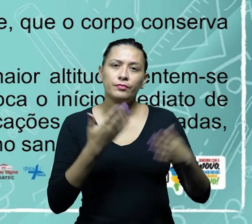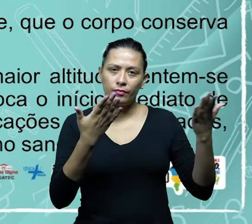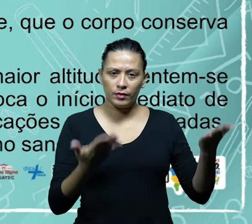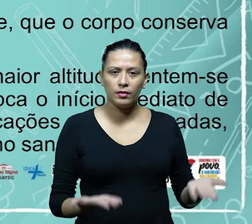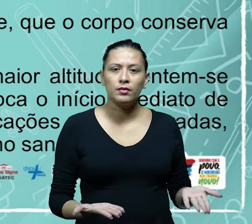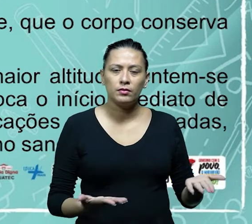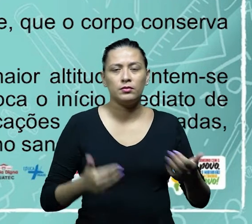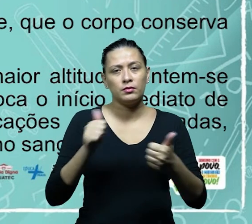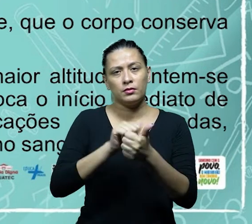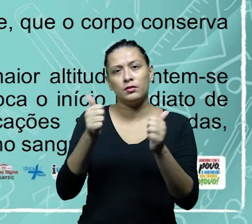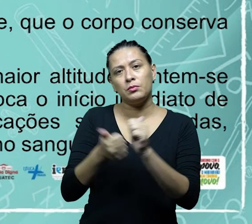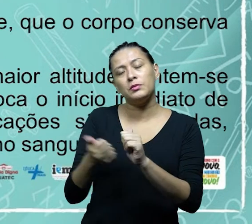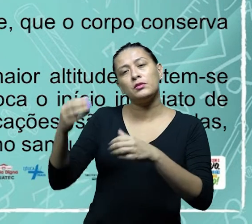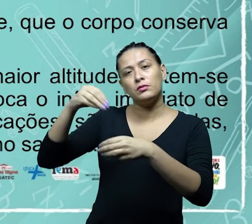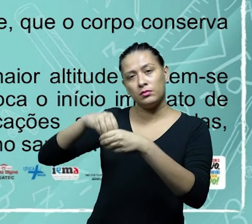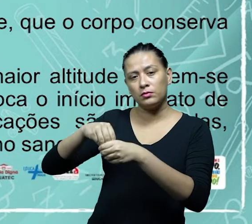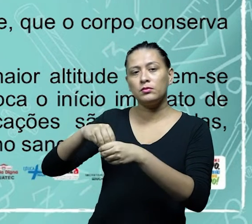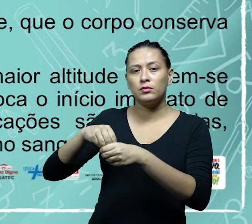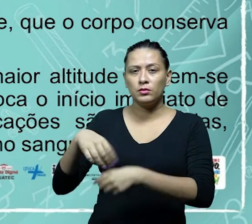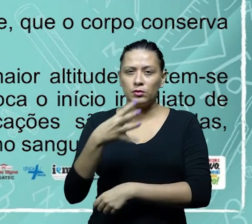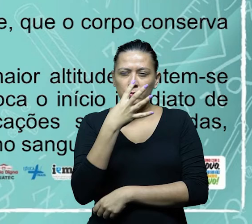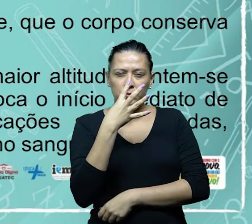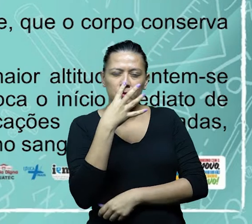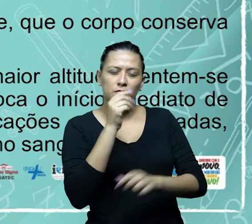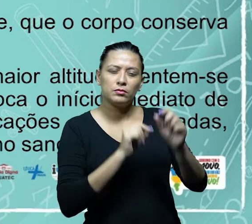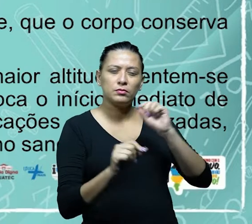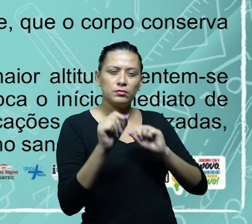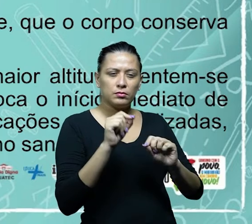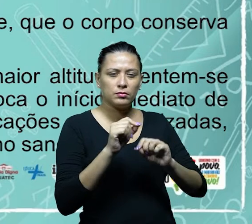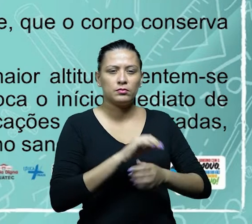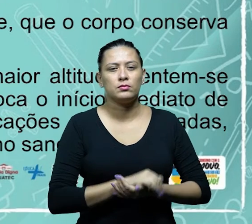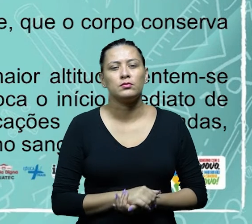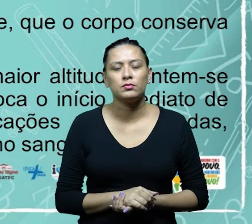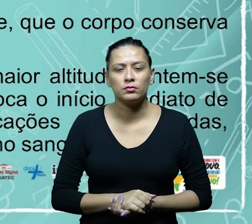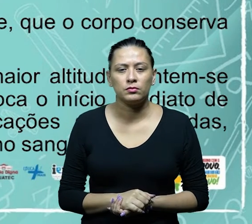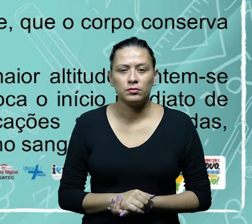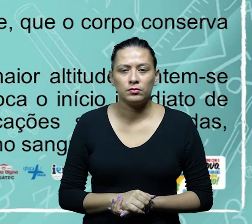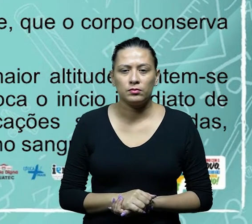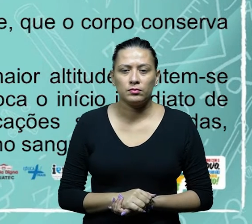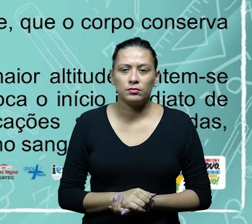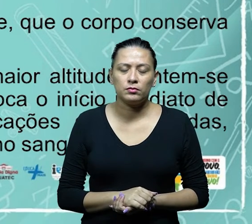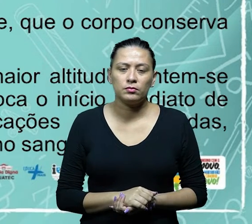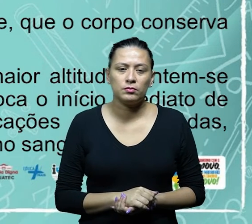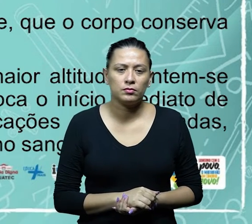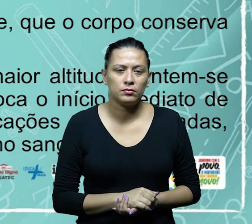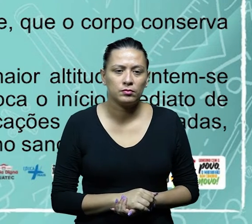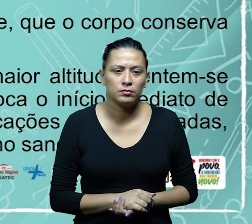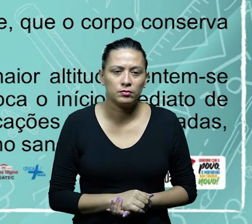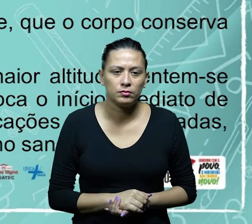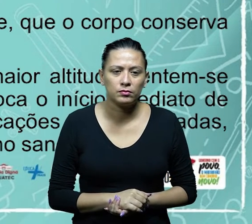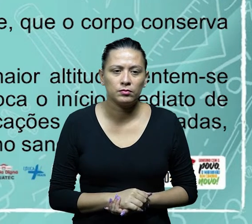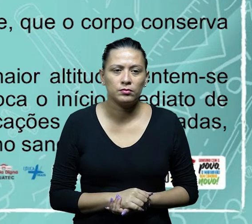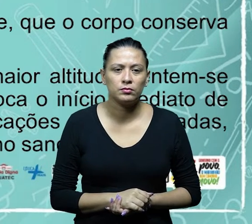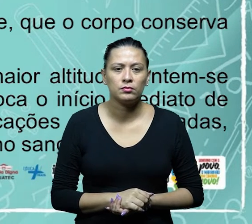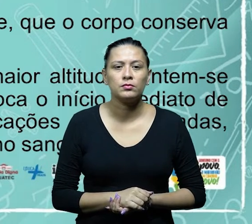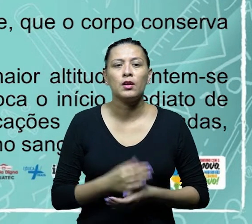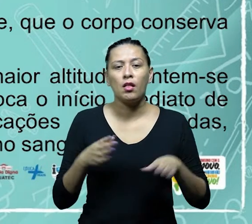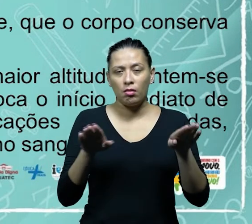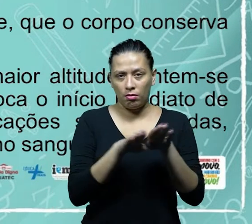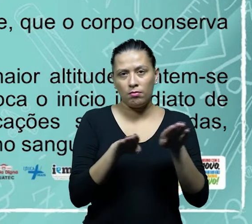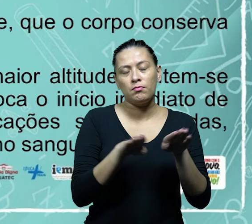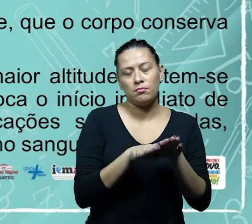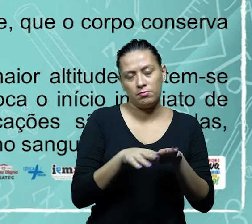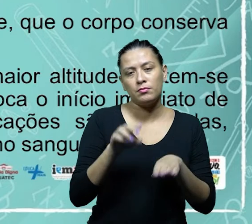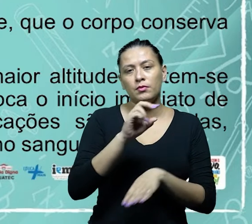Aqui nós temos adaptação interna nós podemos observar né em sua definição se ela também é chamada